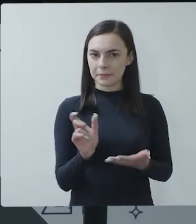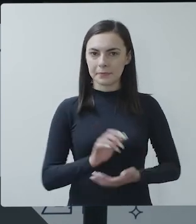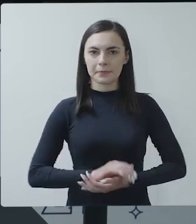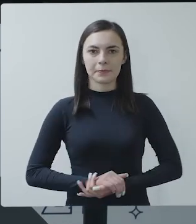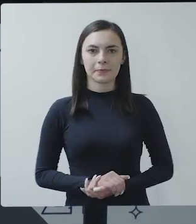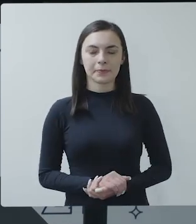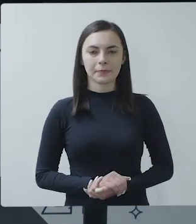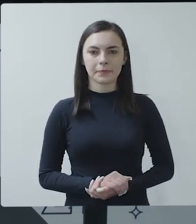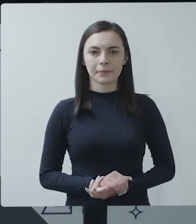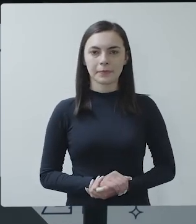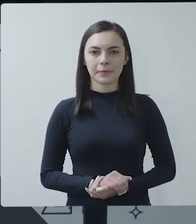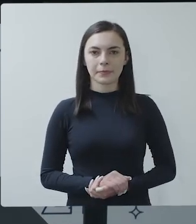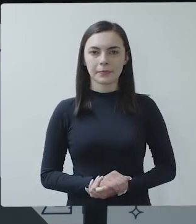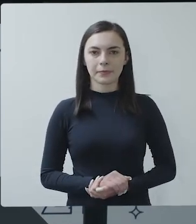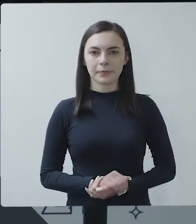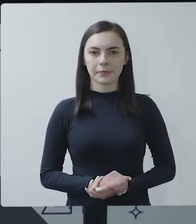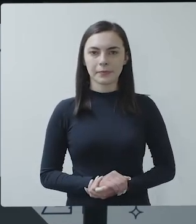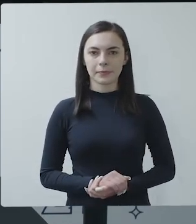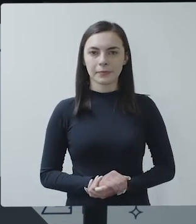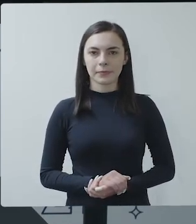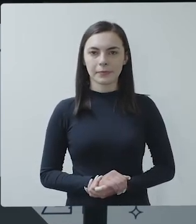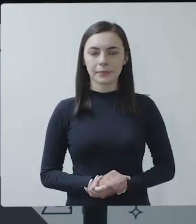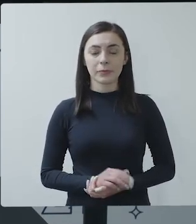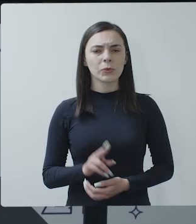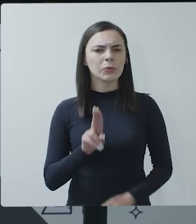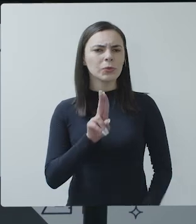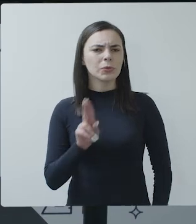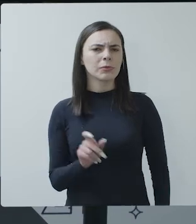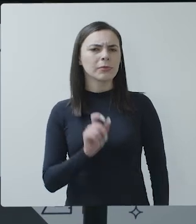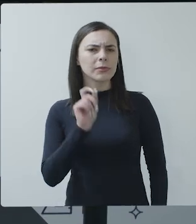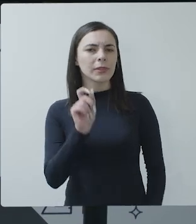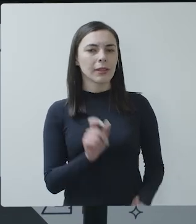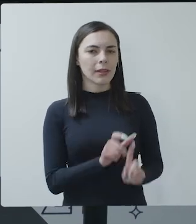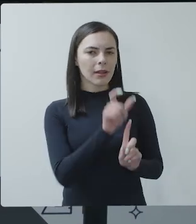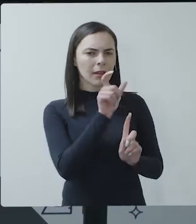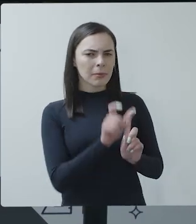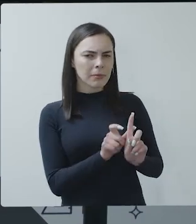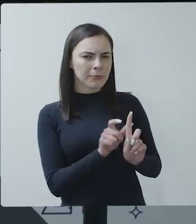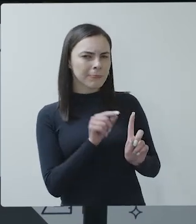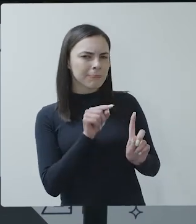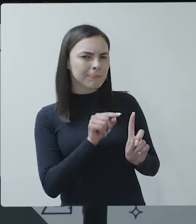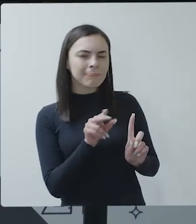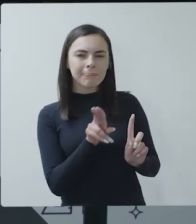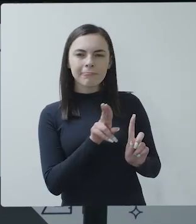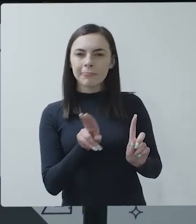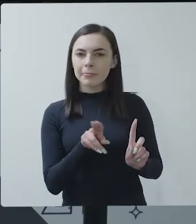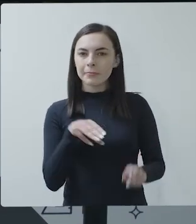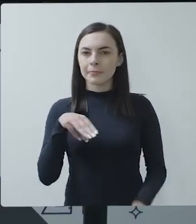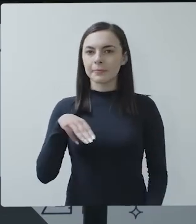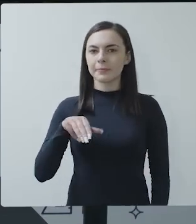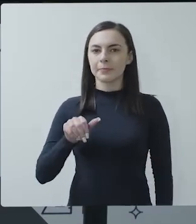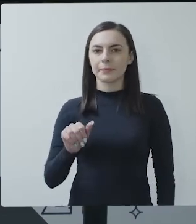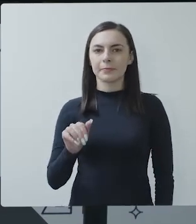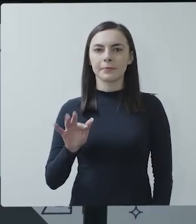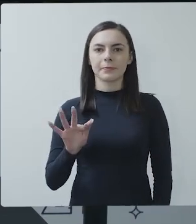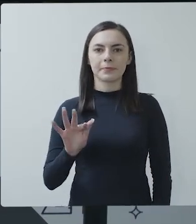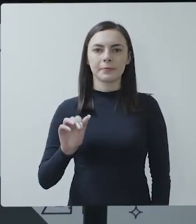uma palavra. O nome é daquela personagem. Qual que é o nome da